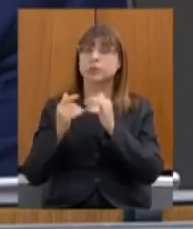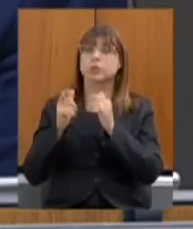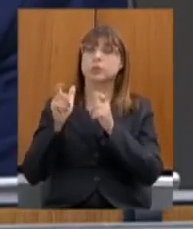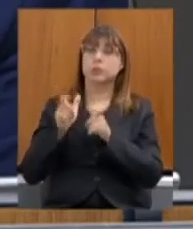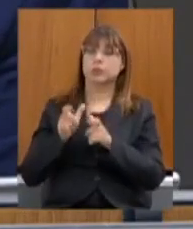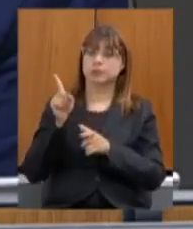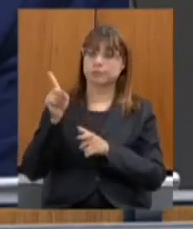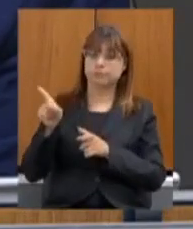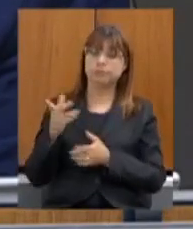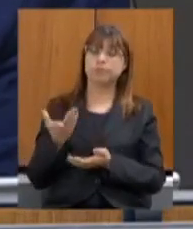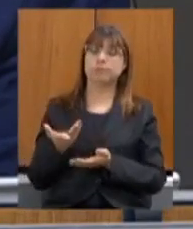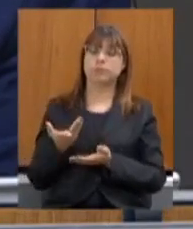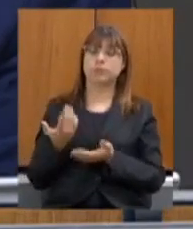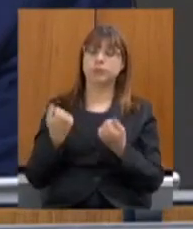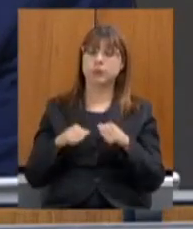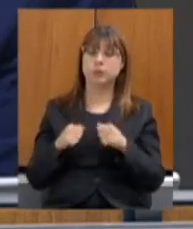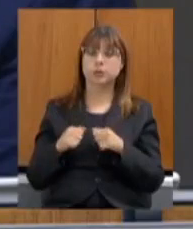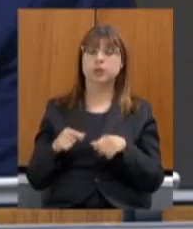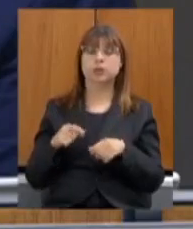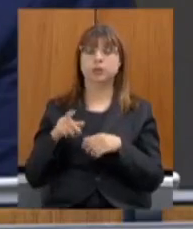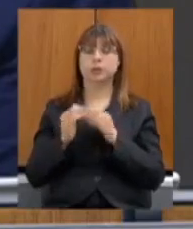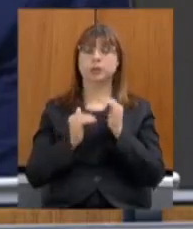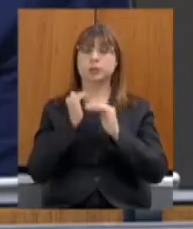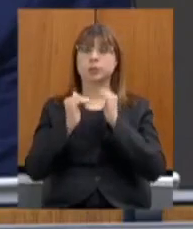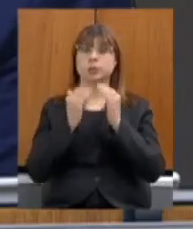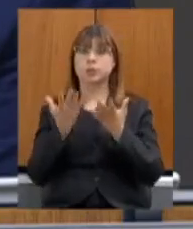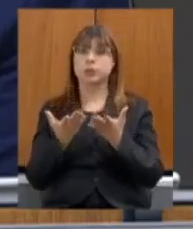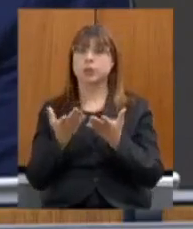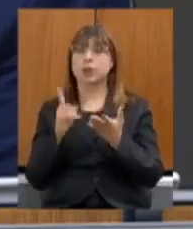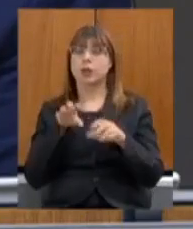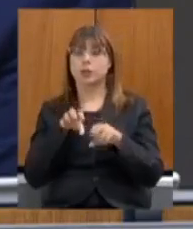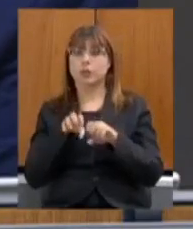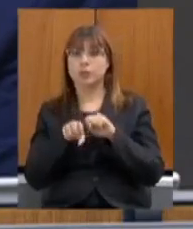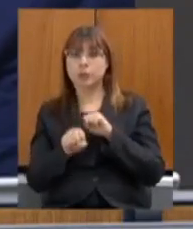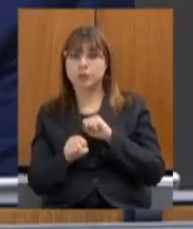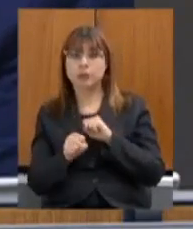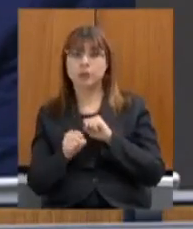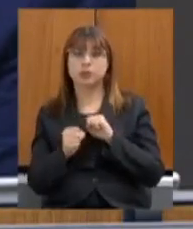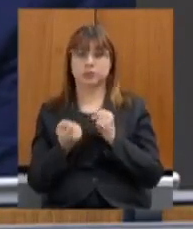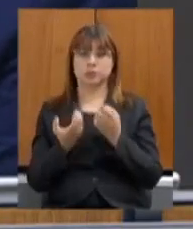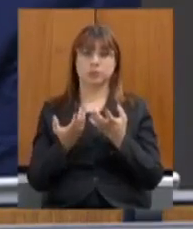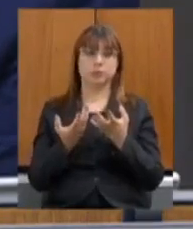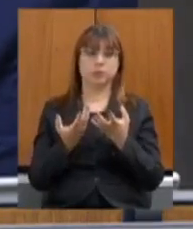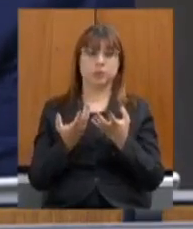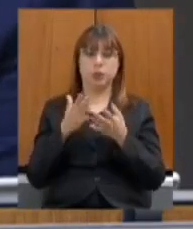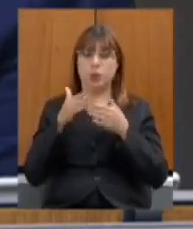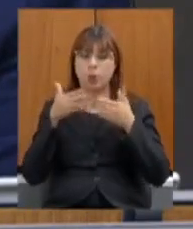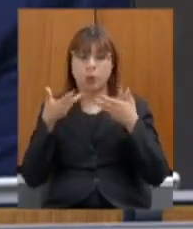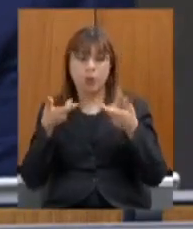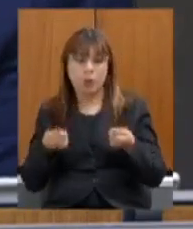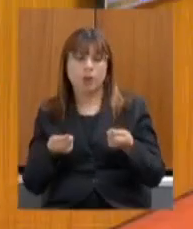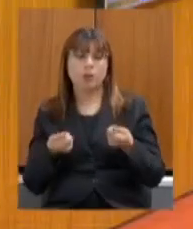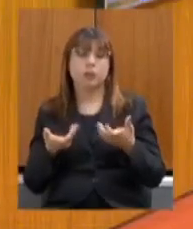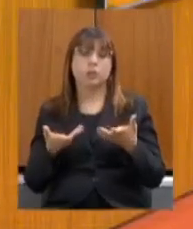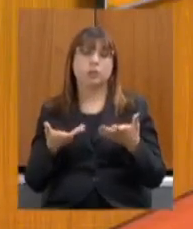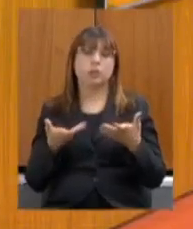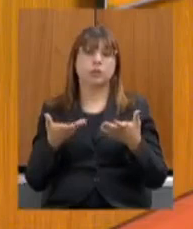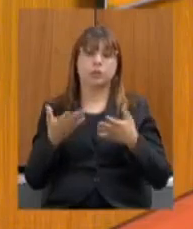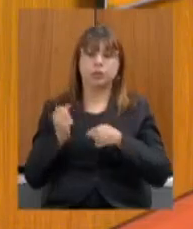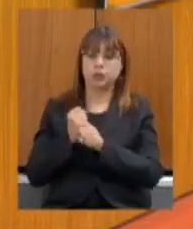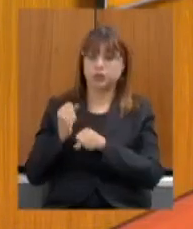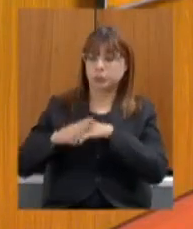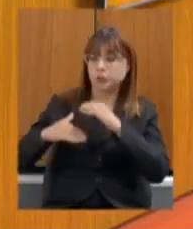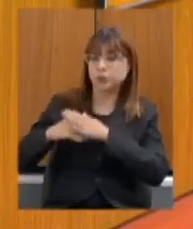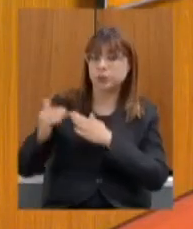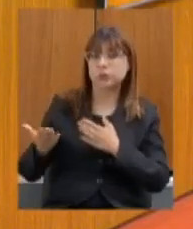região, acho que ela precisa se desenvolver do ponto de vista de formação, de qualidade de mão de obra, de acesso à terra, à segurança